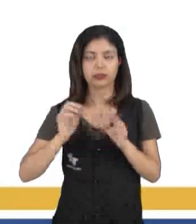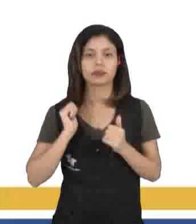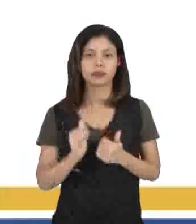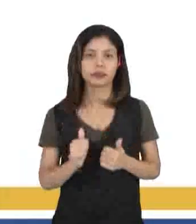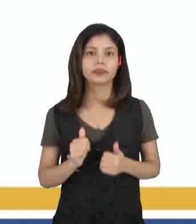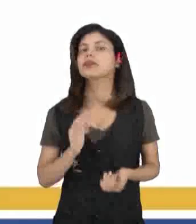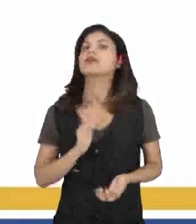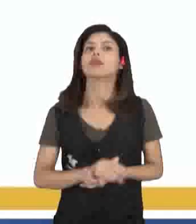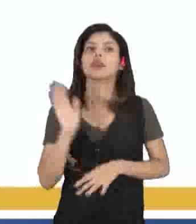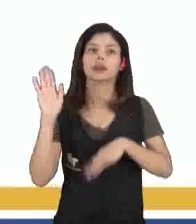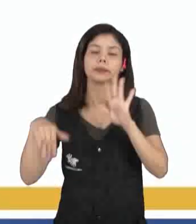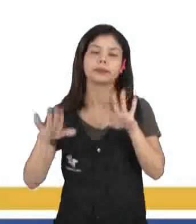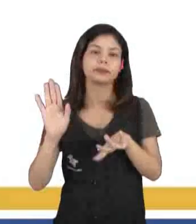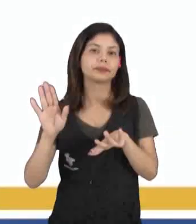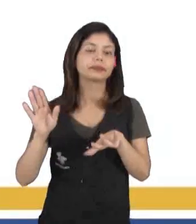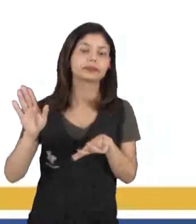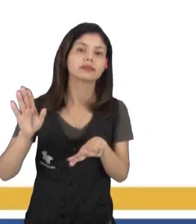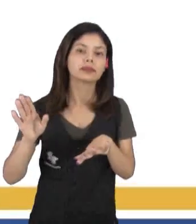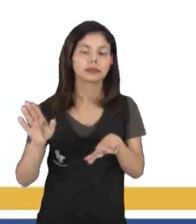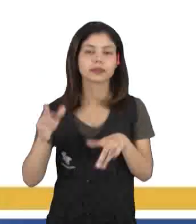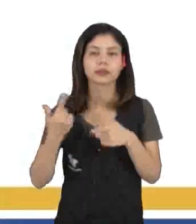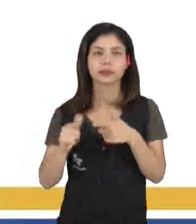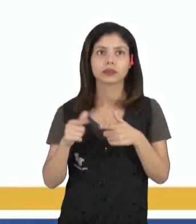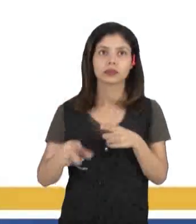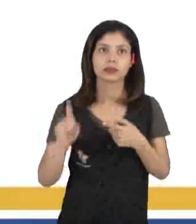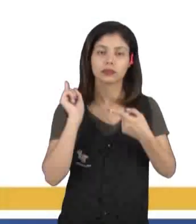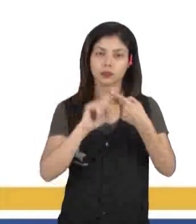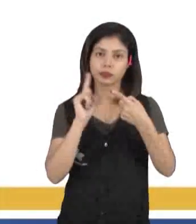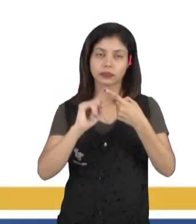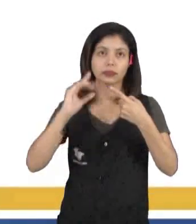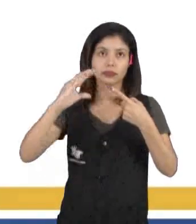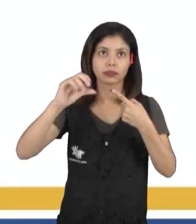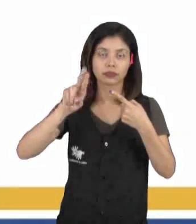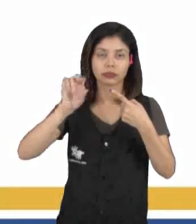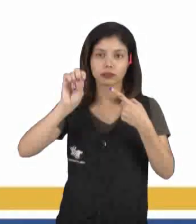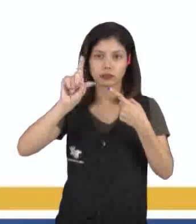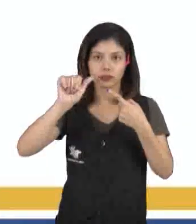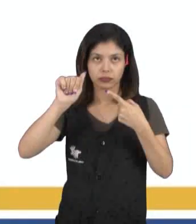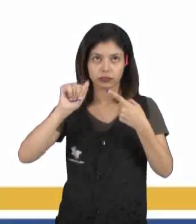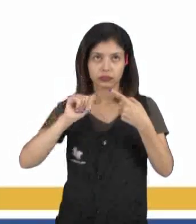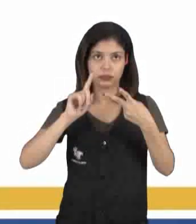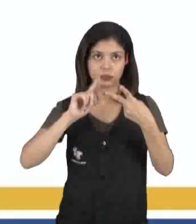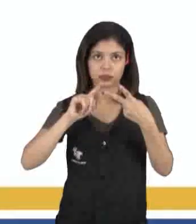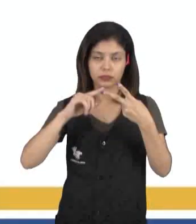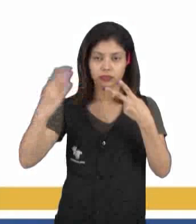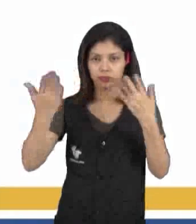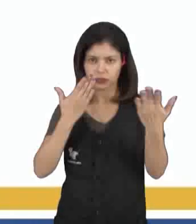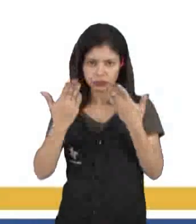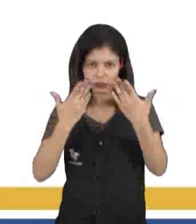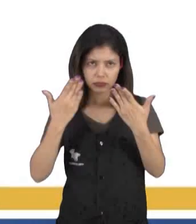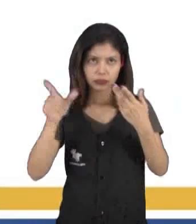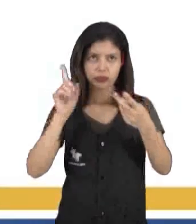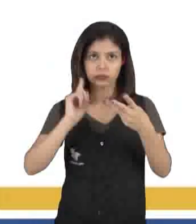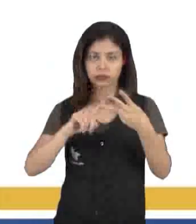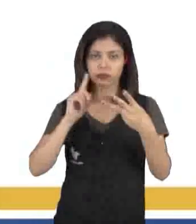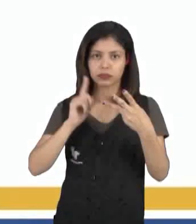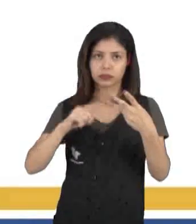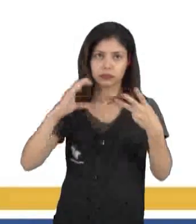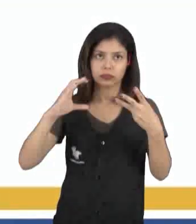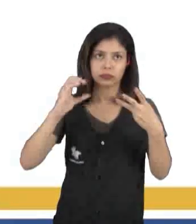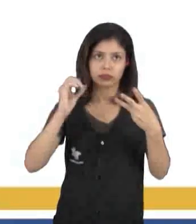bom? Então, dependendo da circunstância, ela pode ser causal, né? Causais podem ser